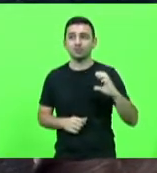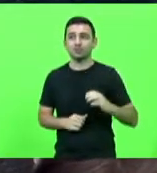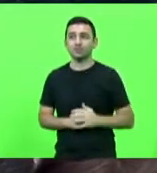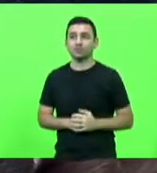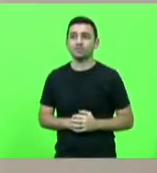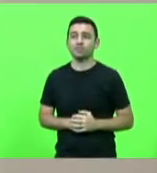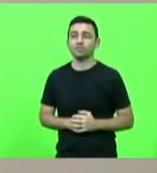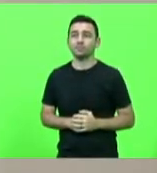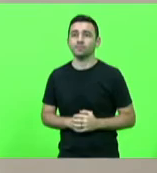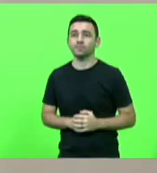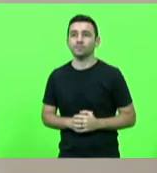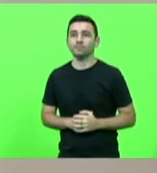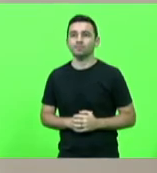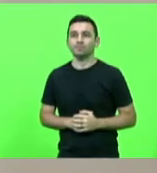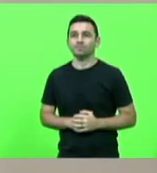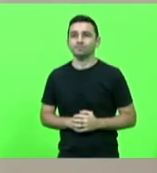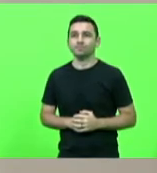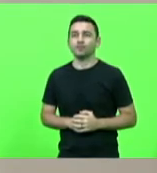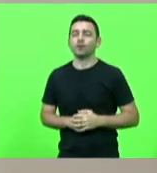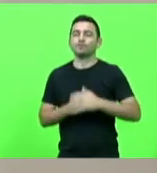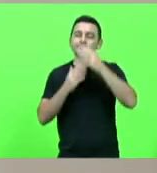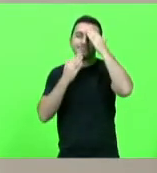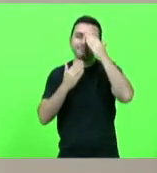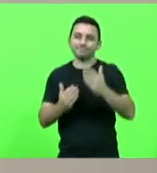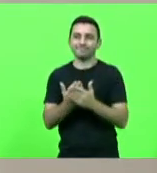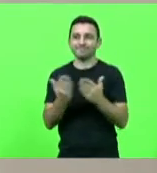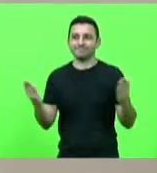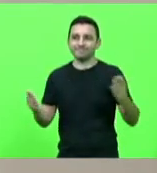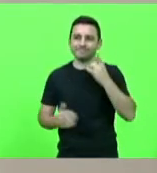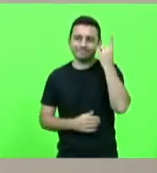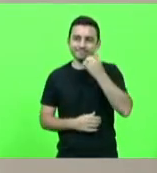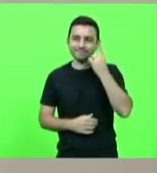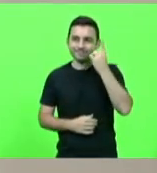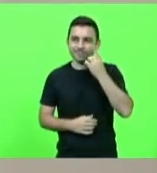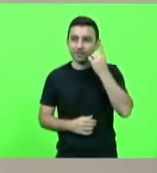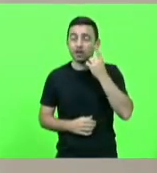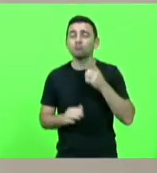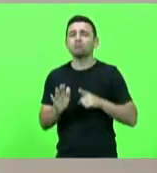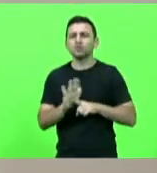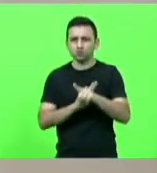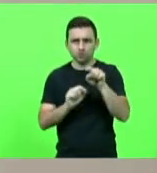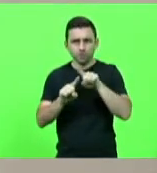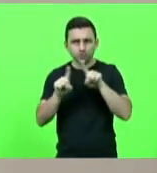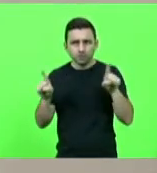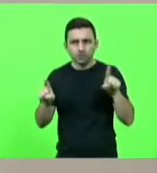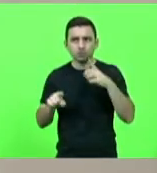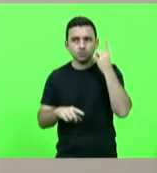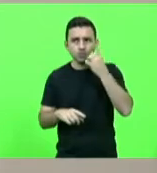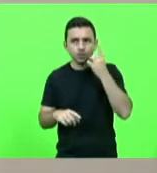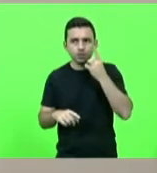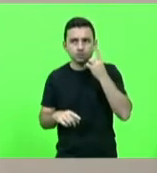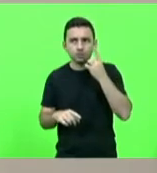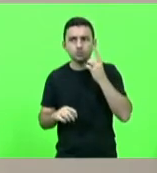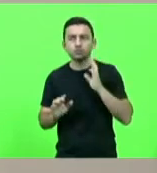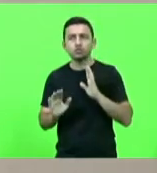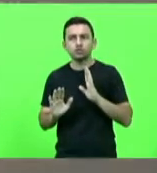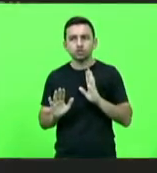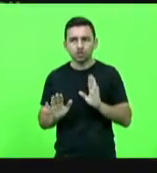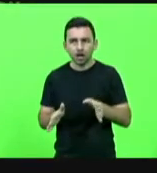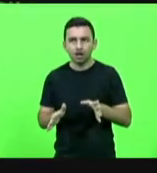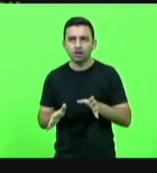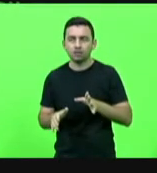obrigado, deputado Fernando. Obrigado, senhores deputados. Consulto se algum deputado ainda não exerceu o seu direito de